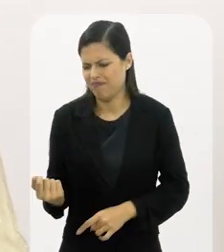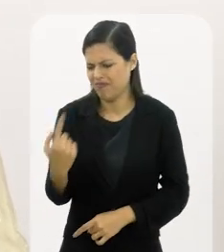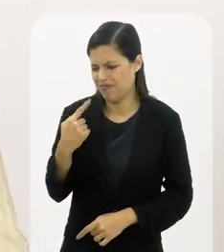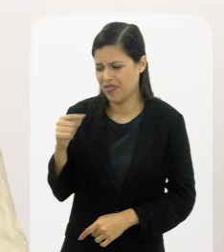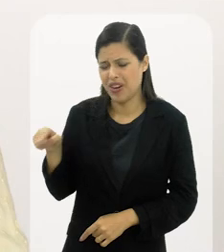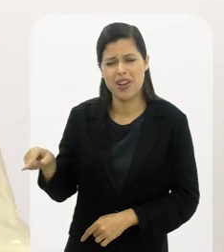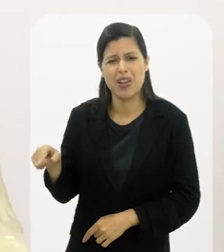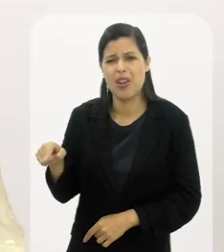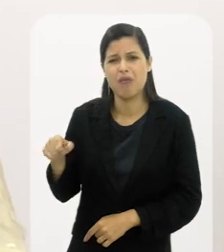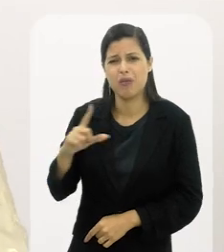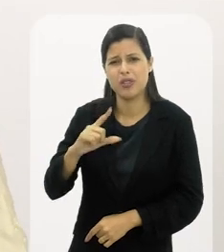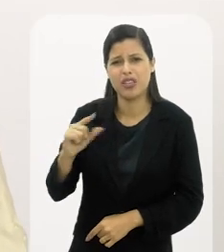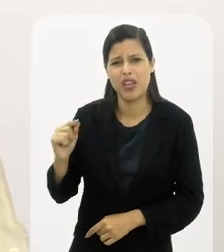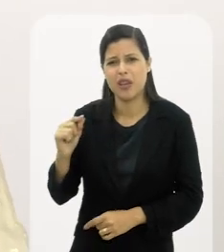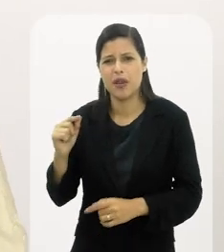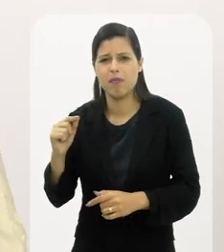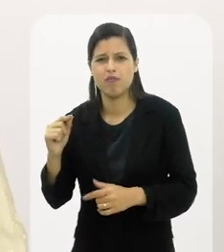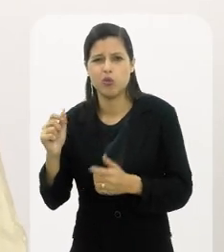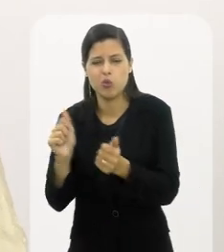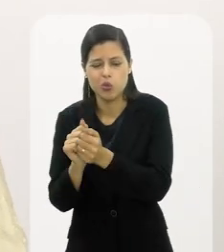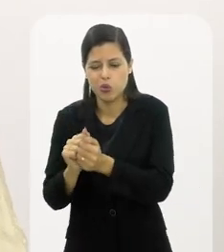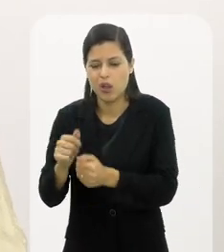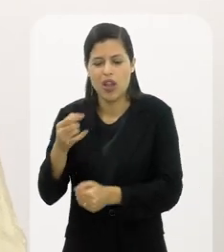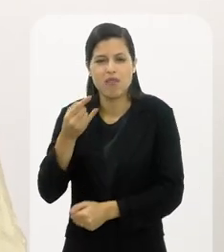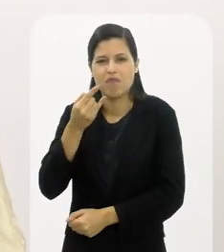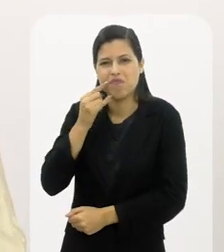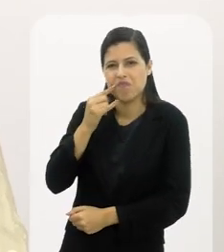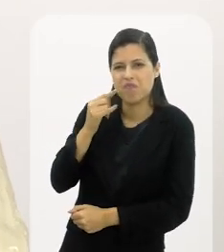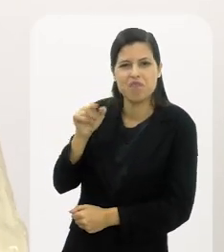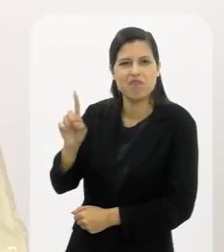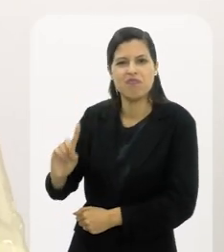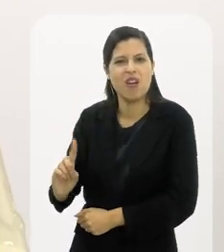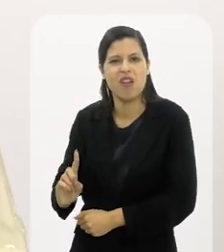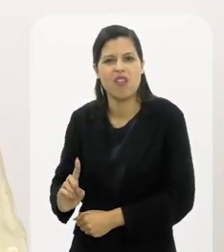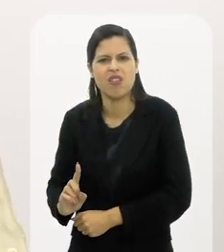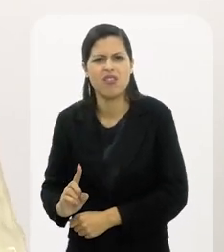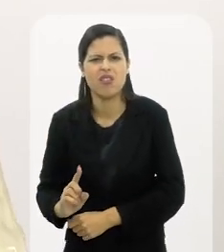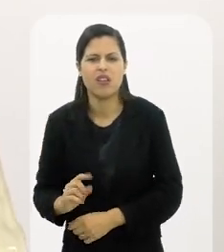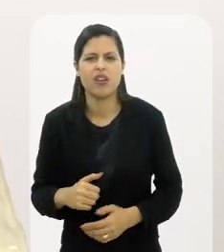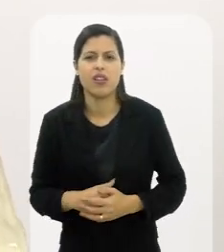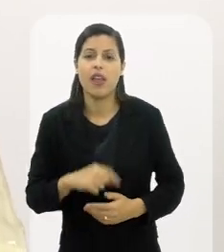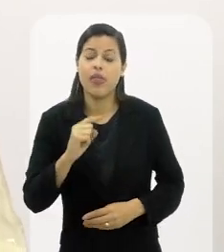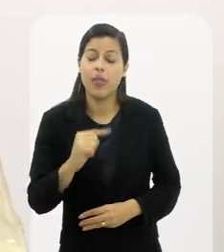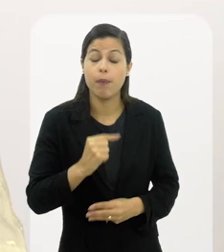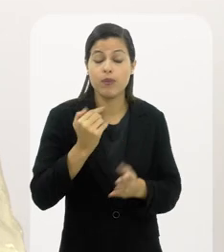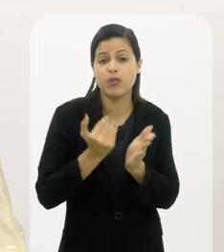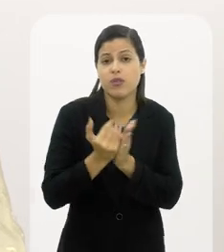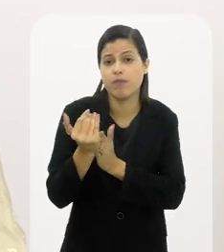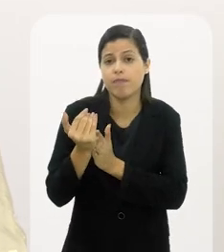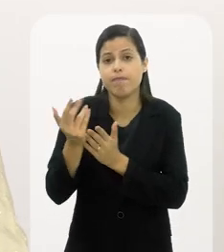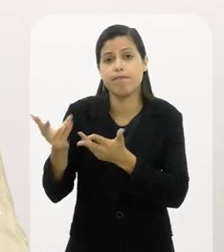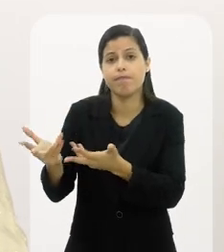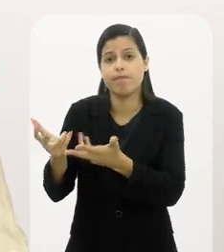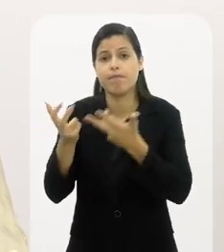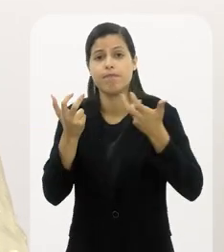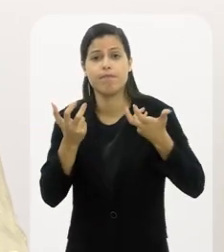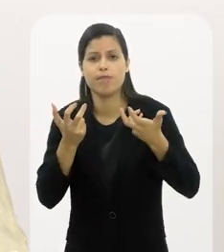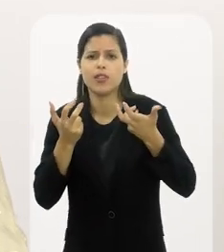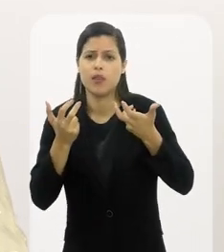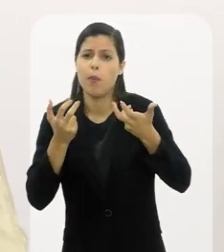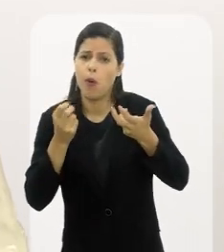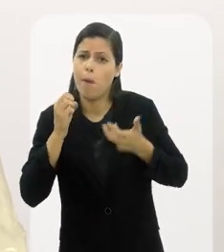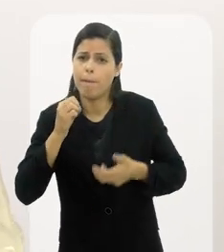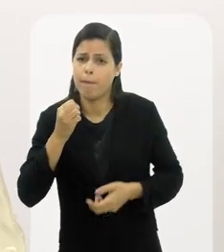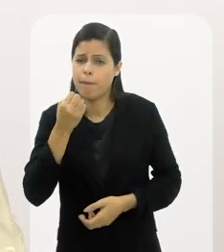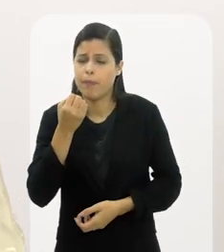comigo. Vou sair com ela, ela não vai beber nem um copo de cerveja. Aí vai ficar não sei o quê. Mas depois eles começaram a ver